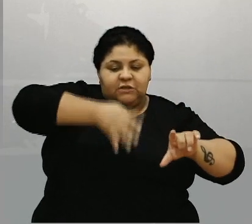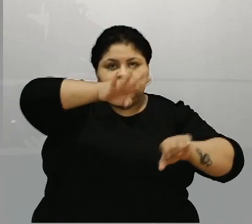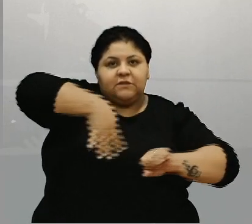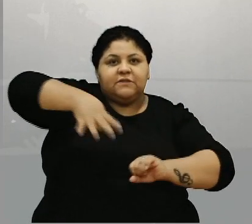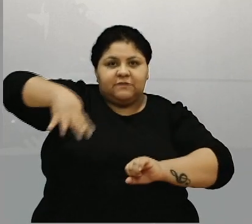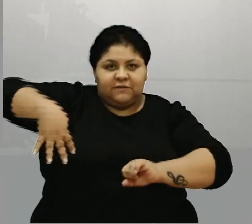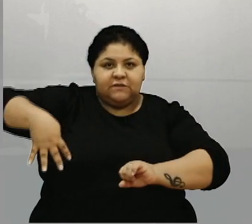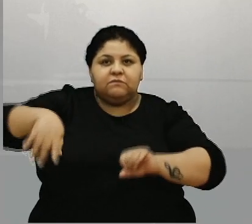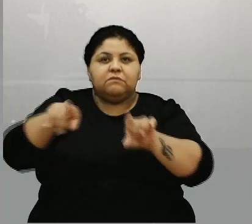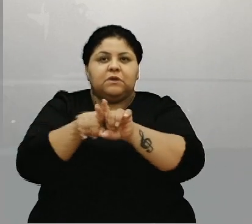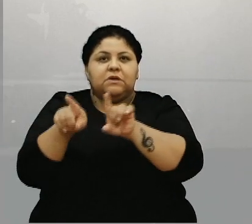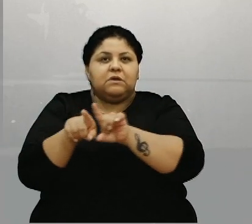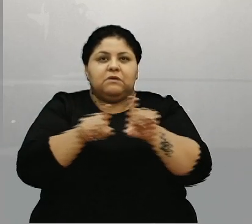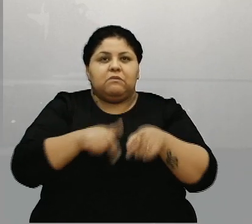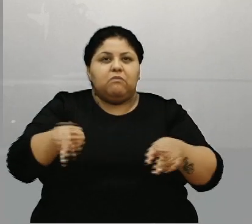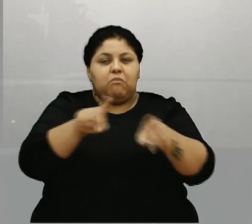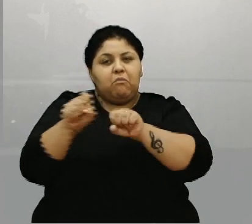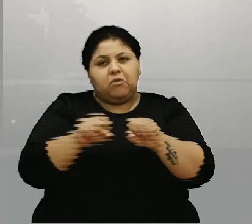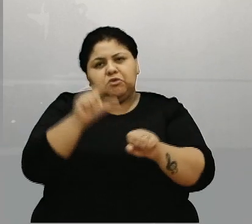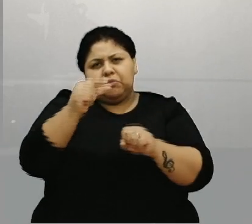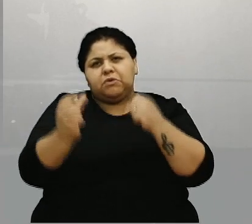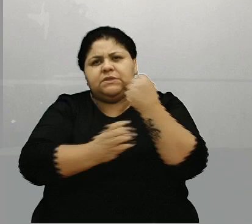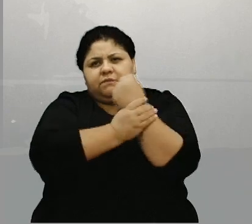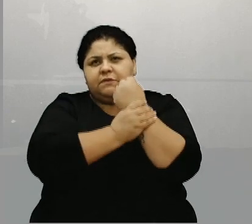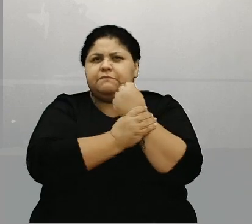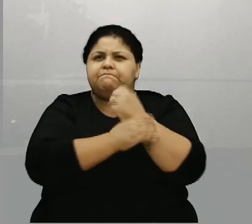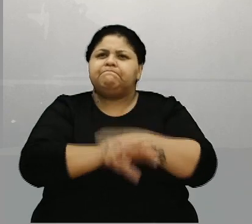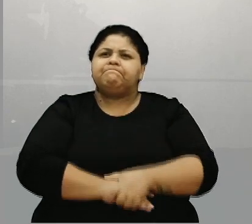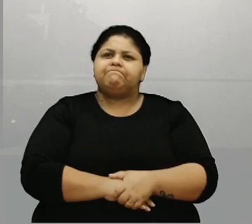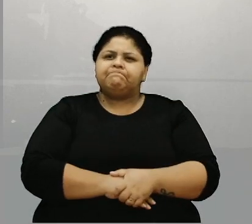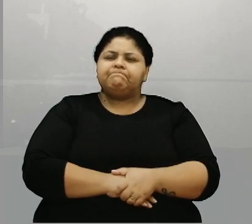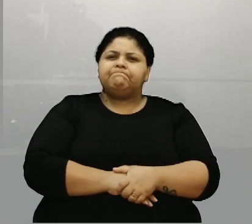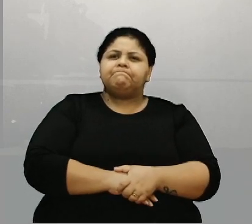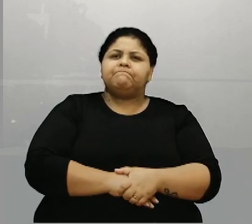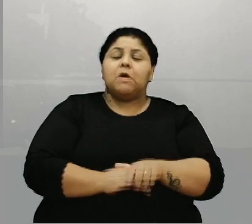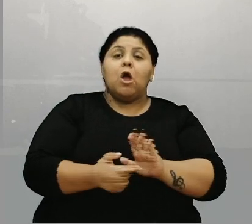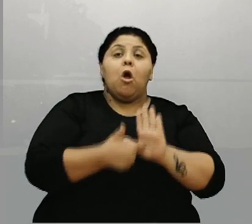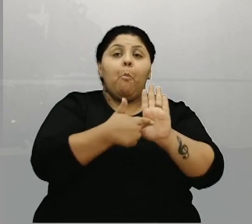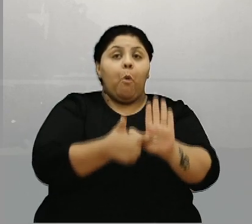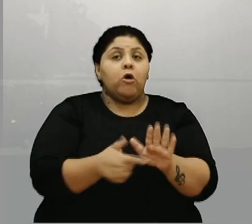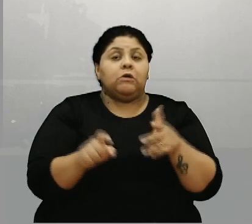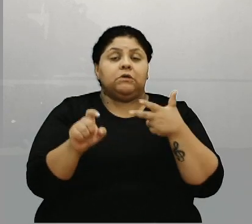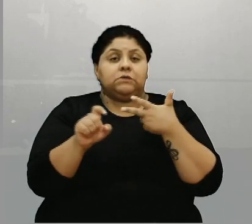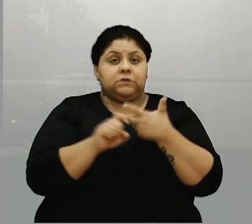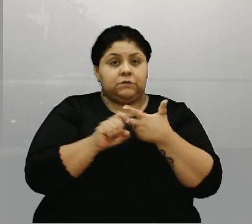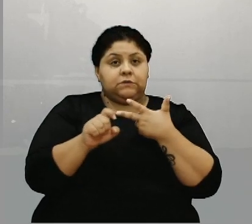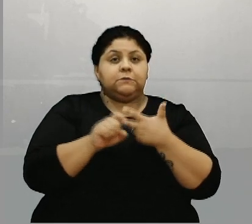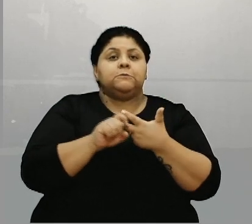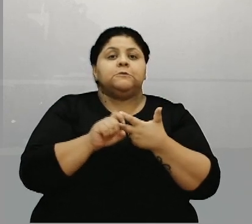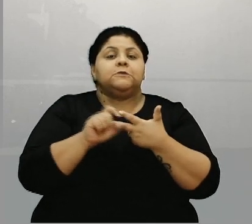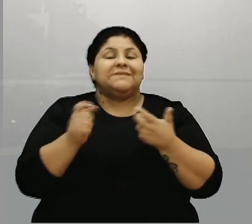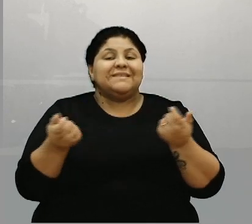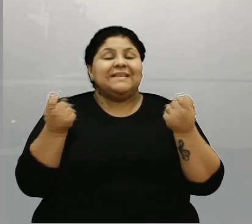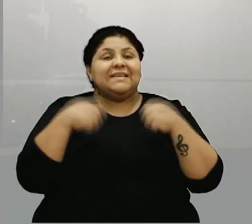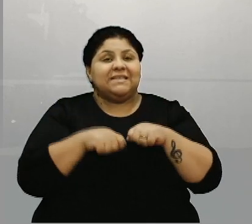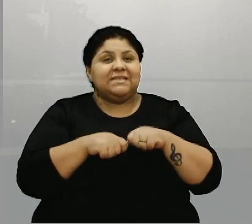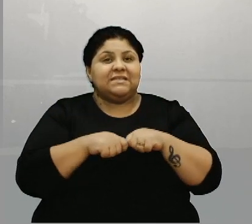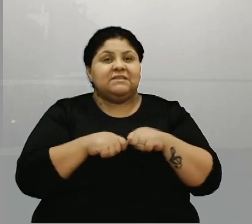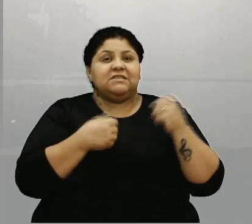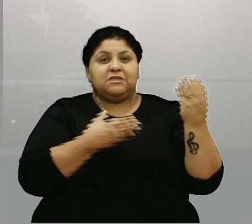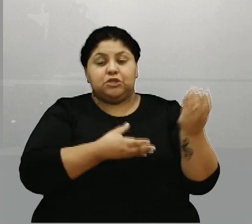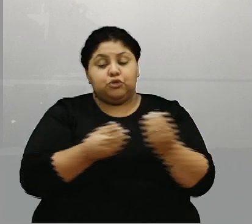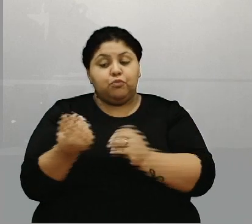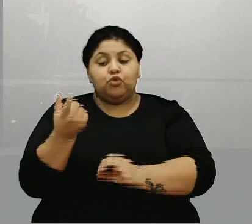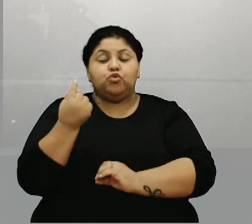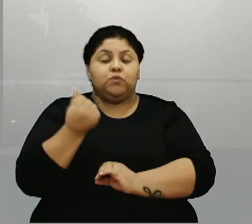possa ter um pouco de segurança. Mostra que o Executivo vai necessitar de muita